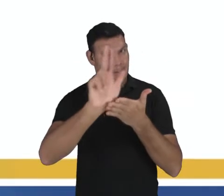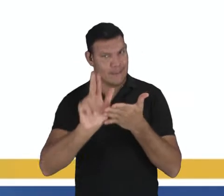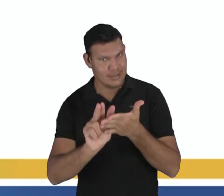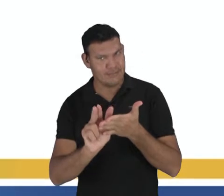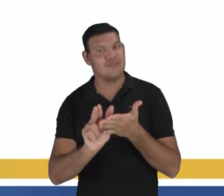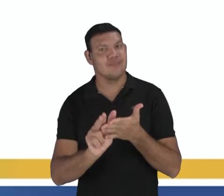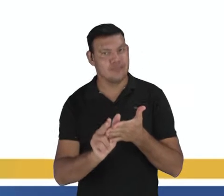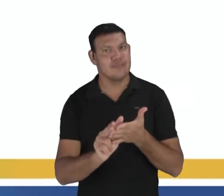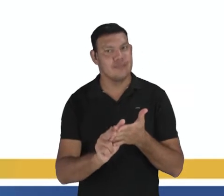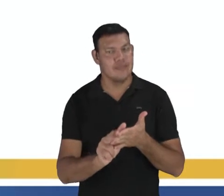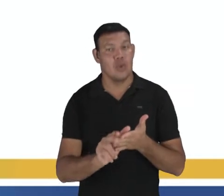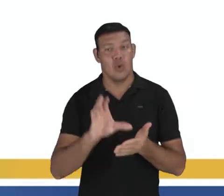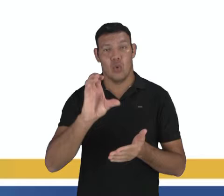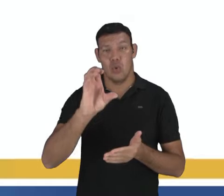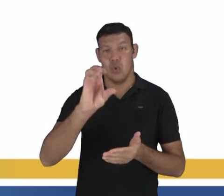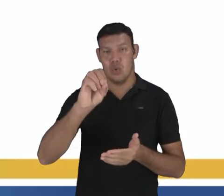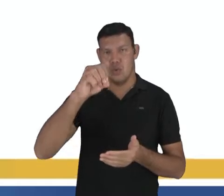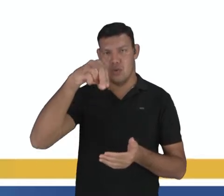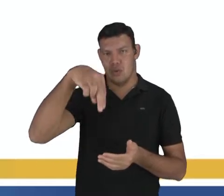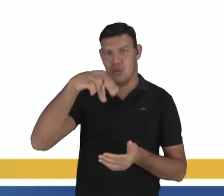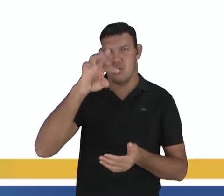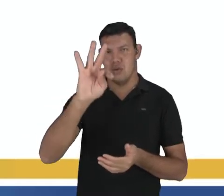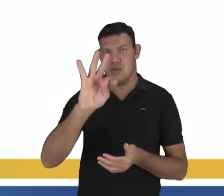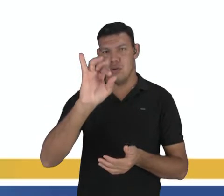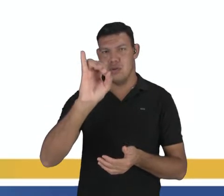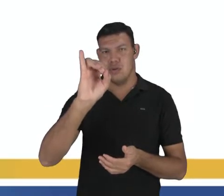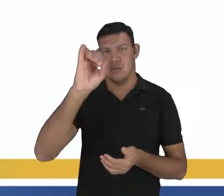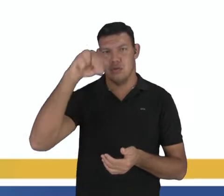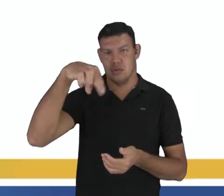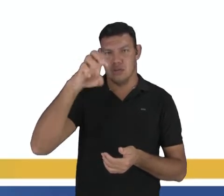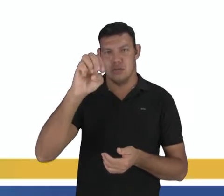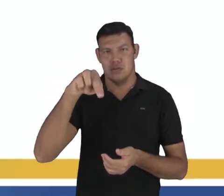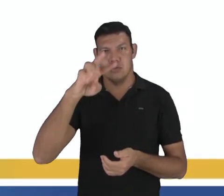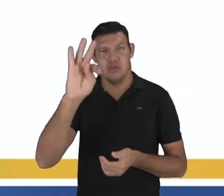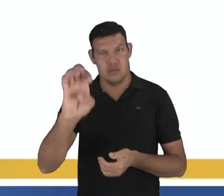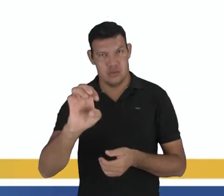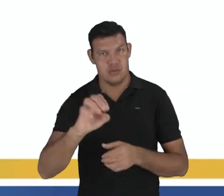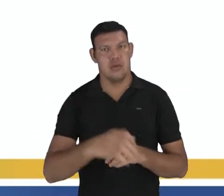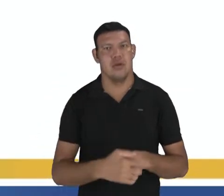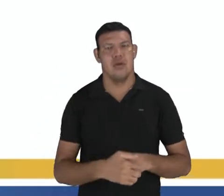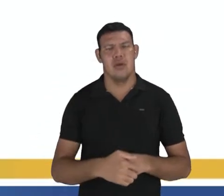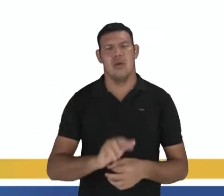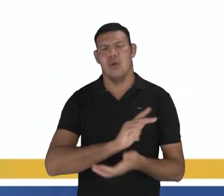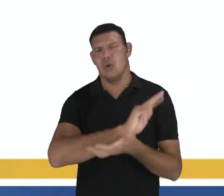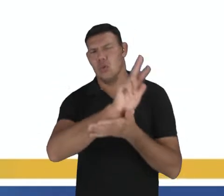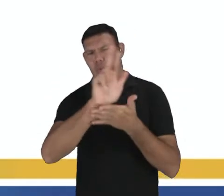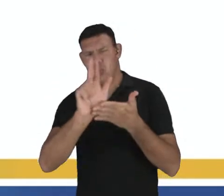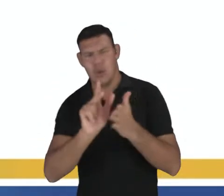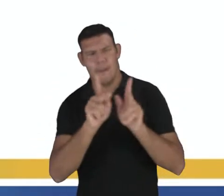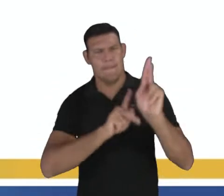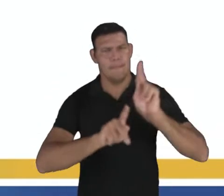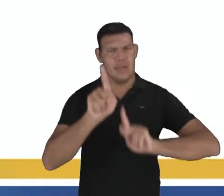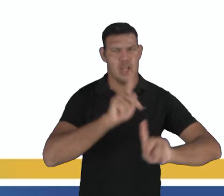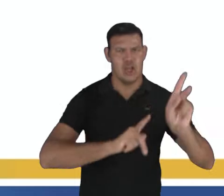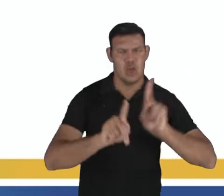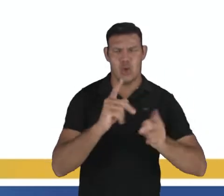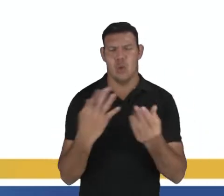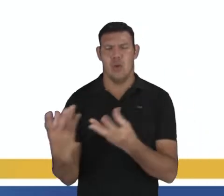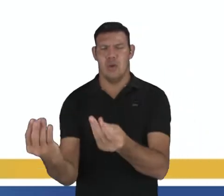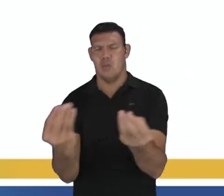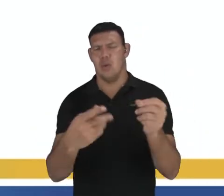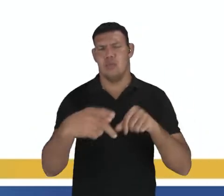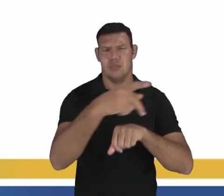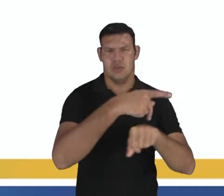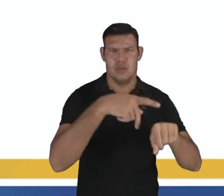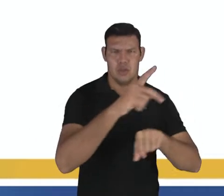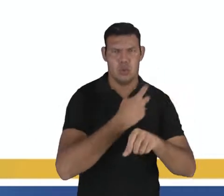um continente com vários povos, vários países, várias culturas diversas,